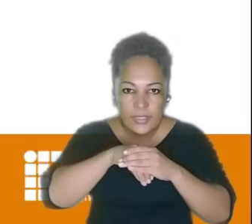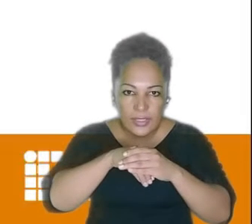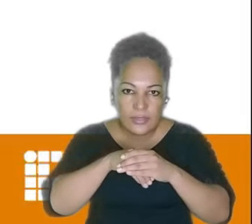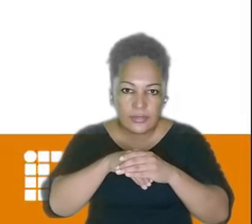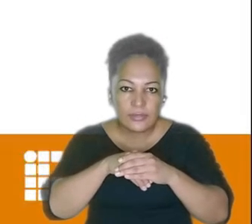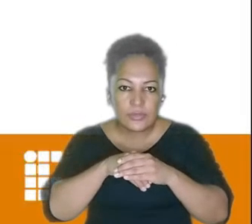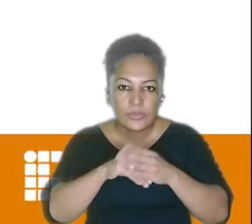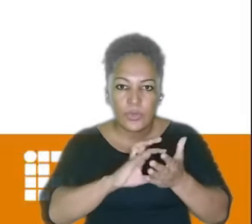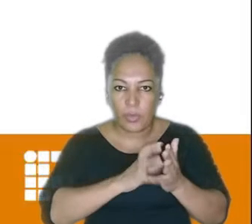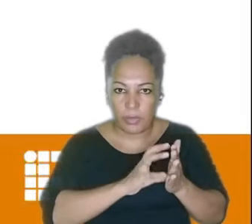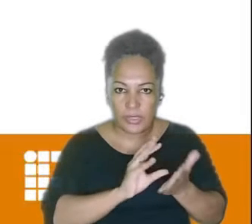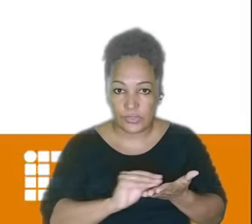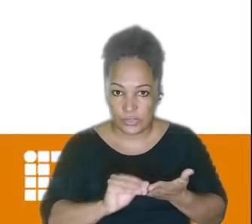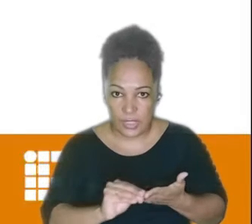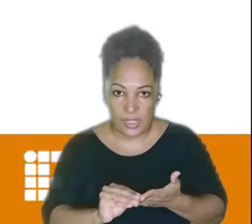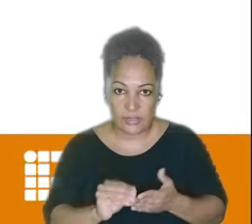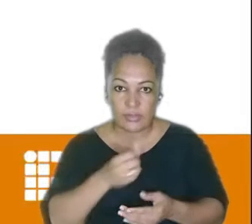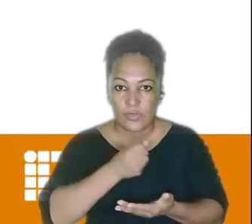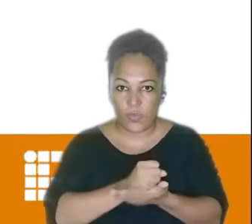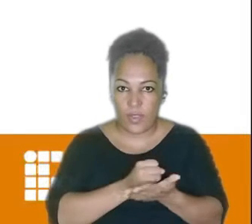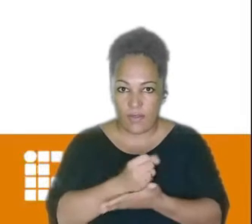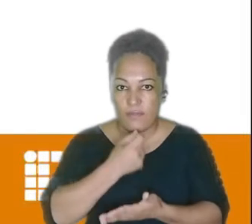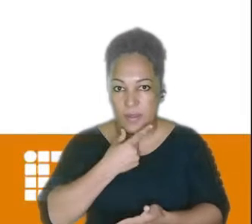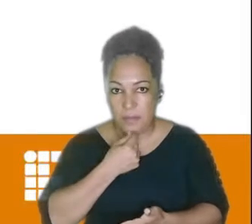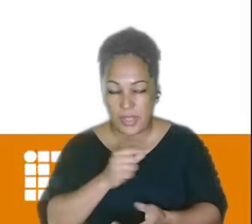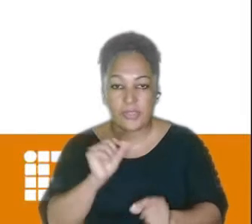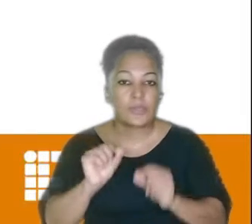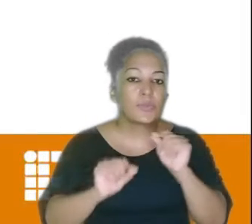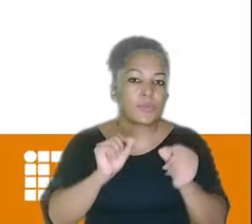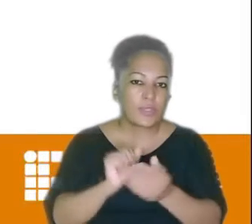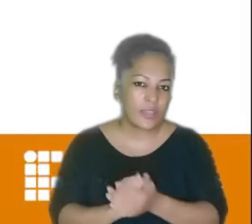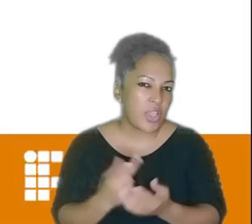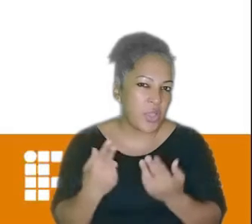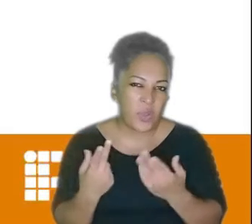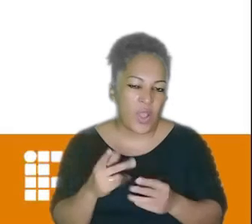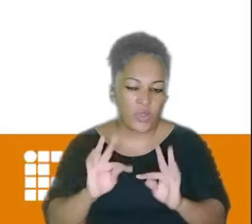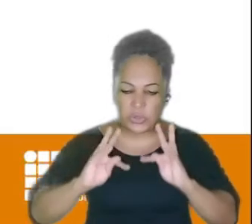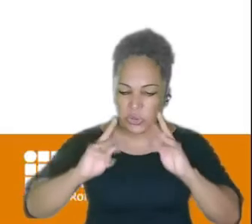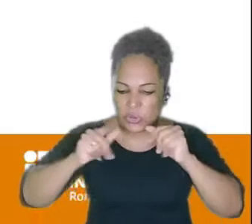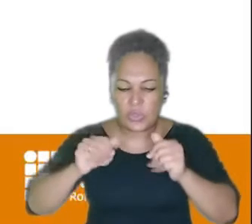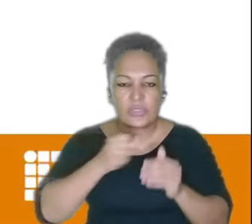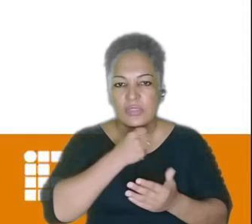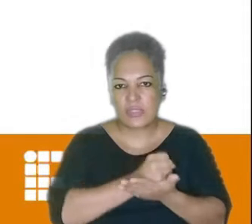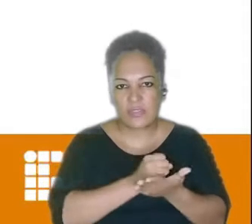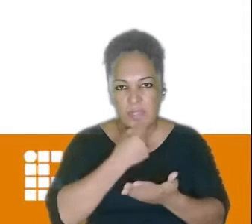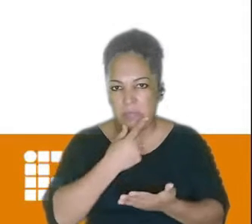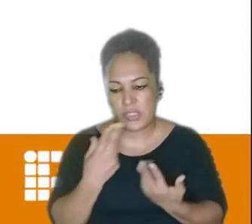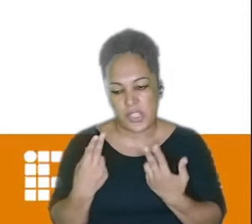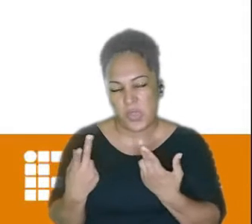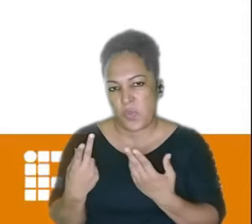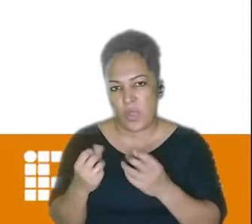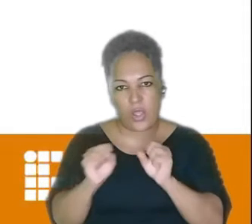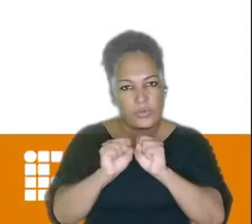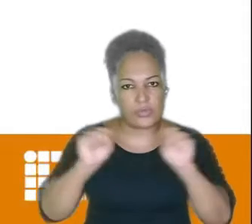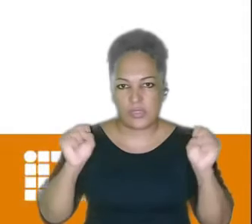dos processos, né, de funcionamento de uma farmácia são os mesmos na Pague Menos, na Ultra Popular, na